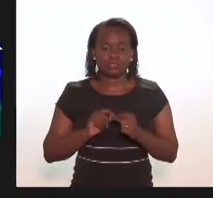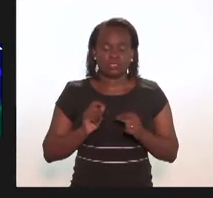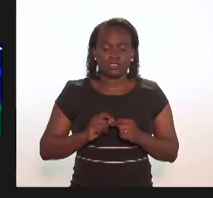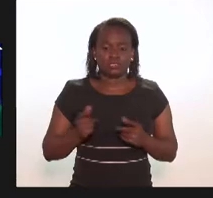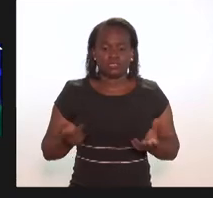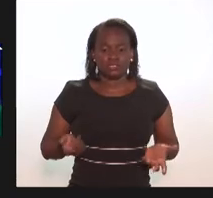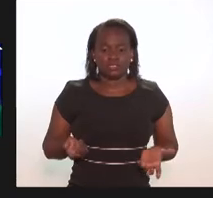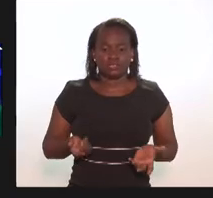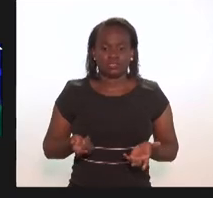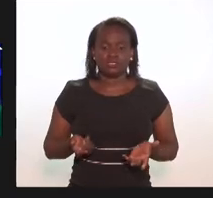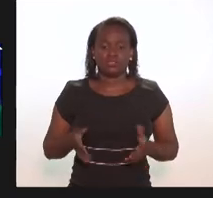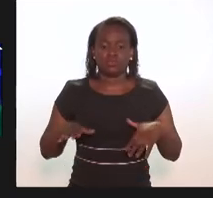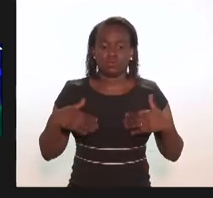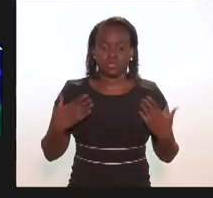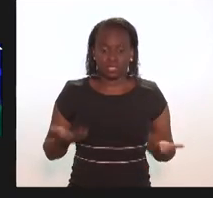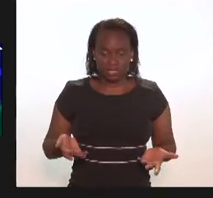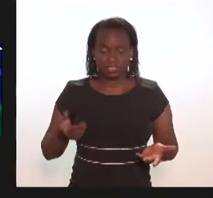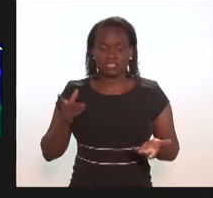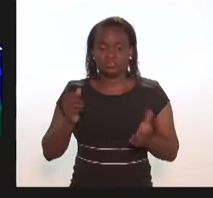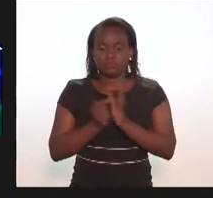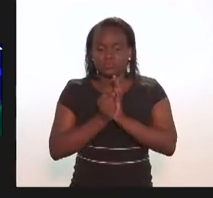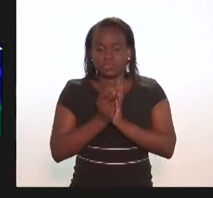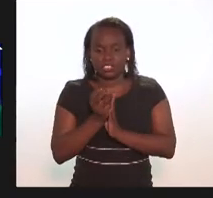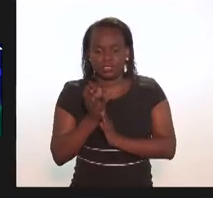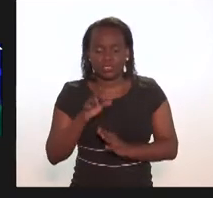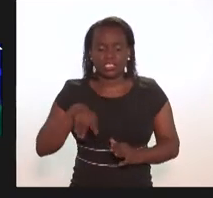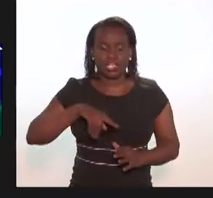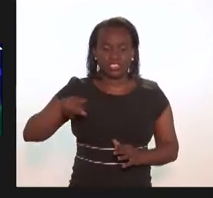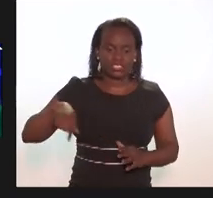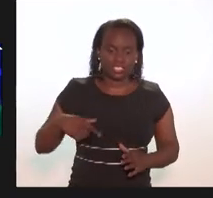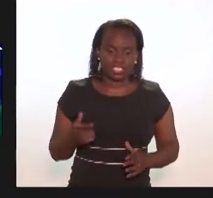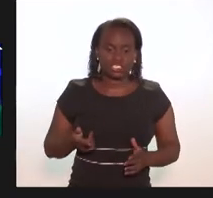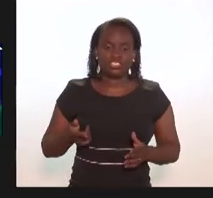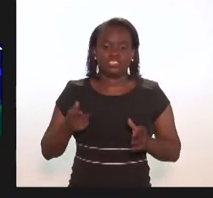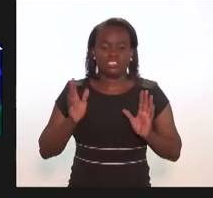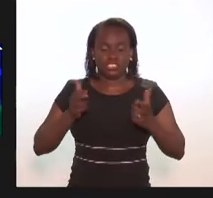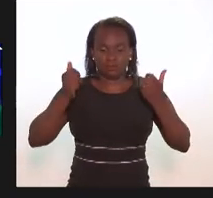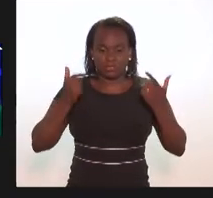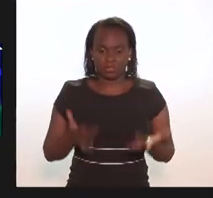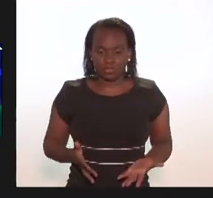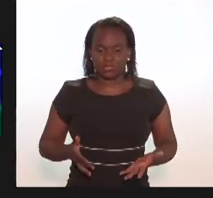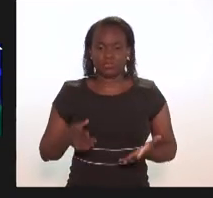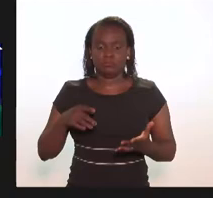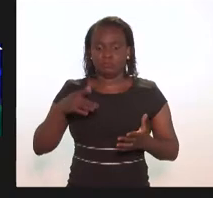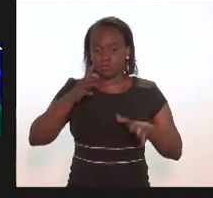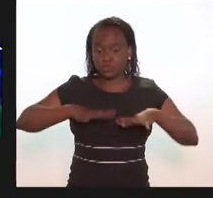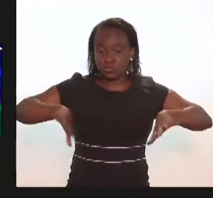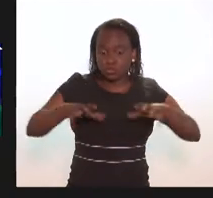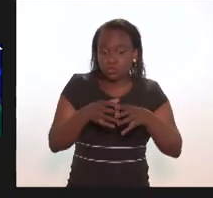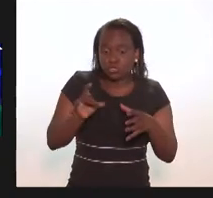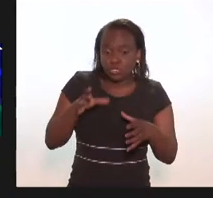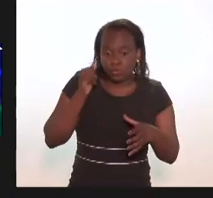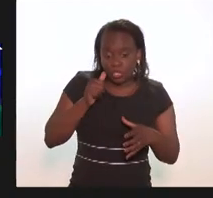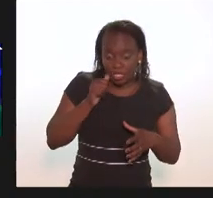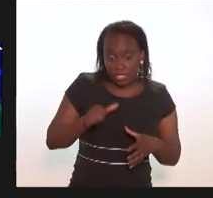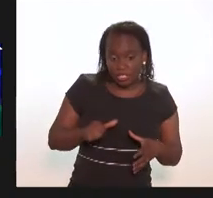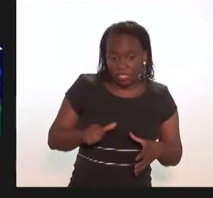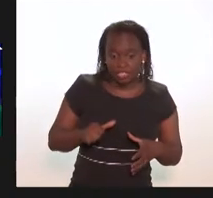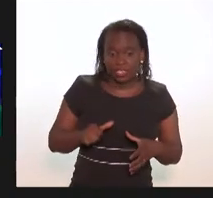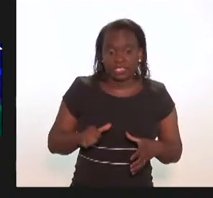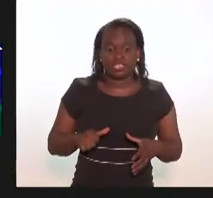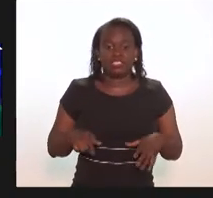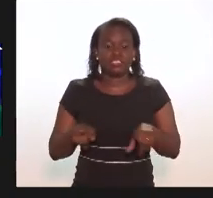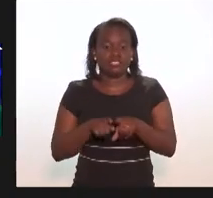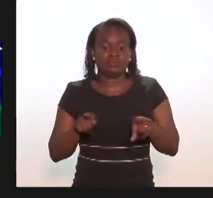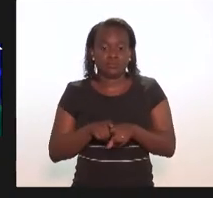mulheres. Quantas e quantas vezes a gente já falou para um público só feminino e a